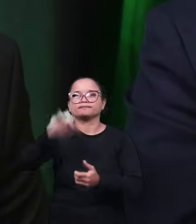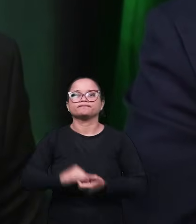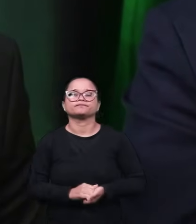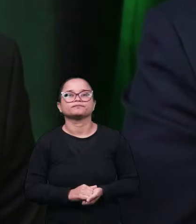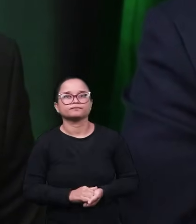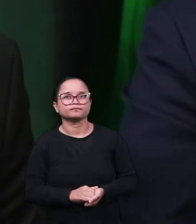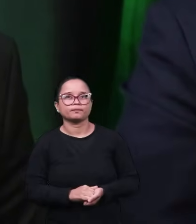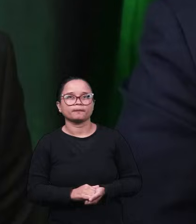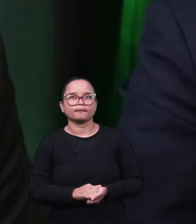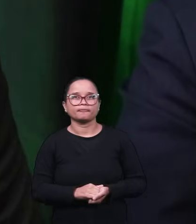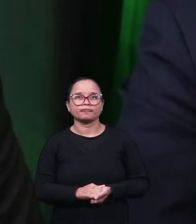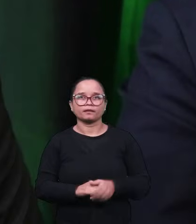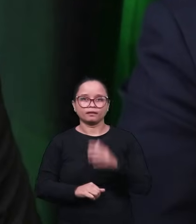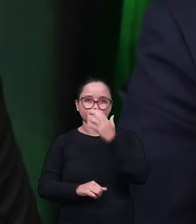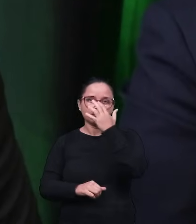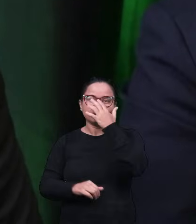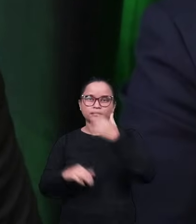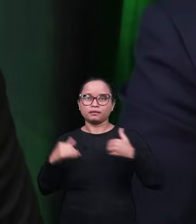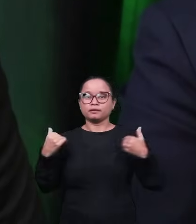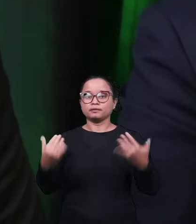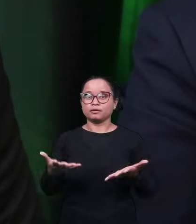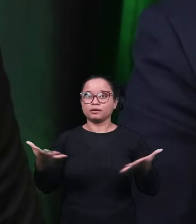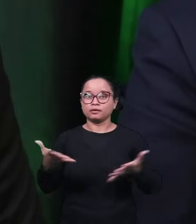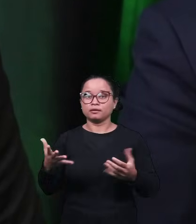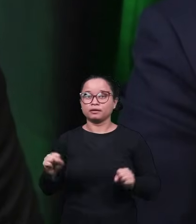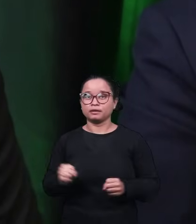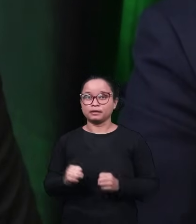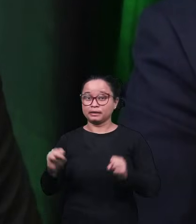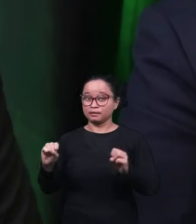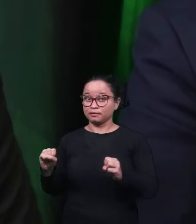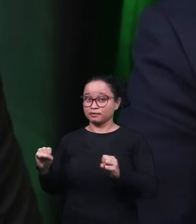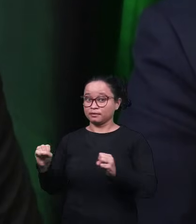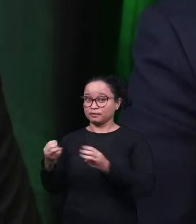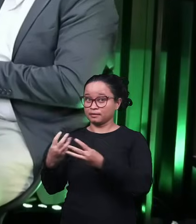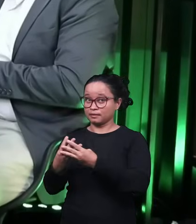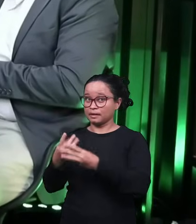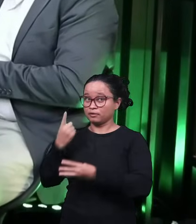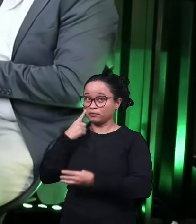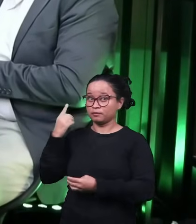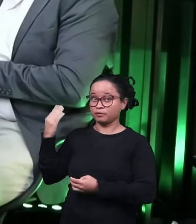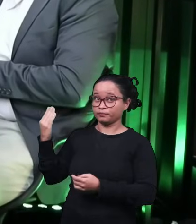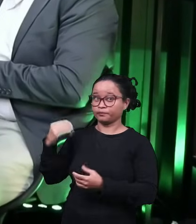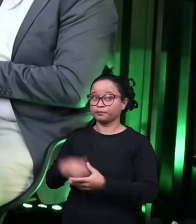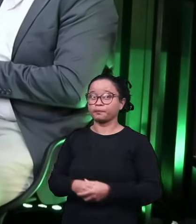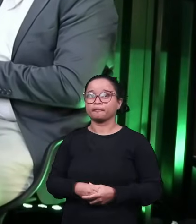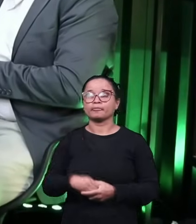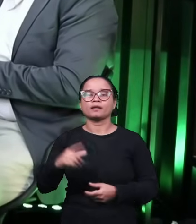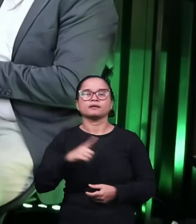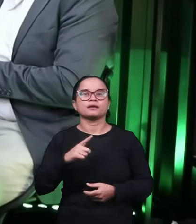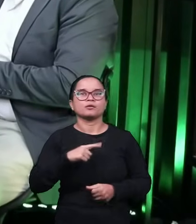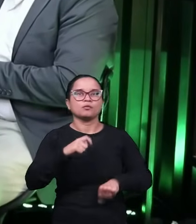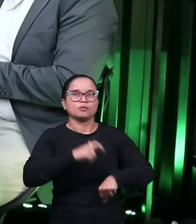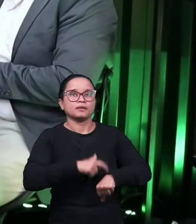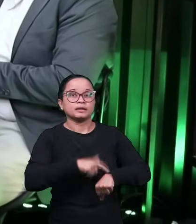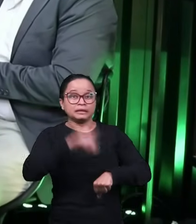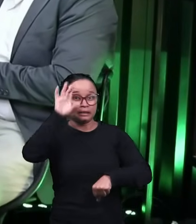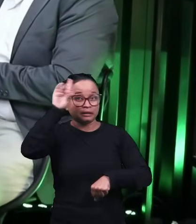Alex, nesse slide, conforme nós estamos vendo, mostra um momento em que